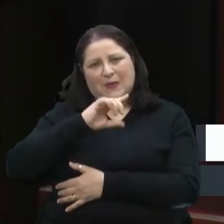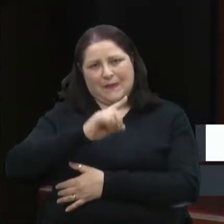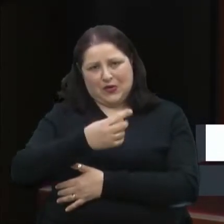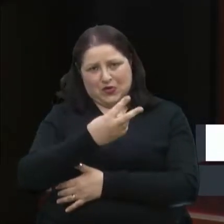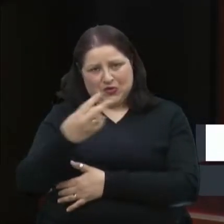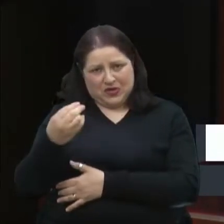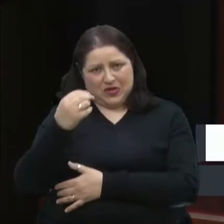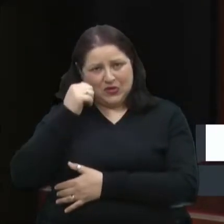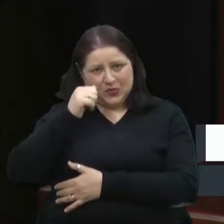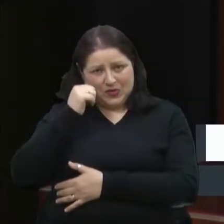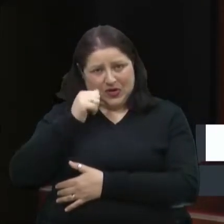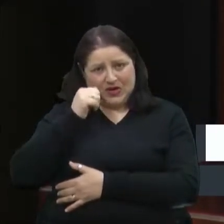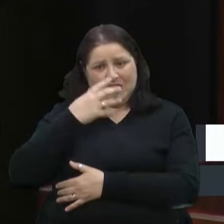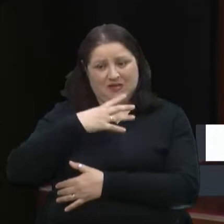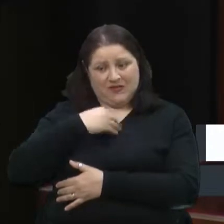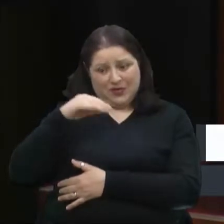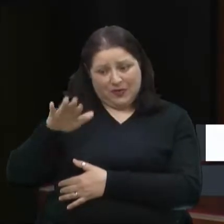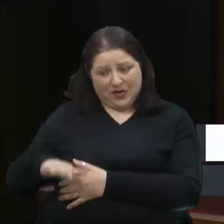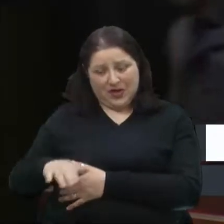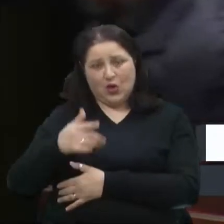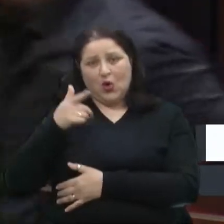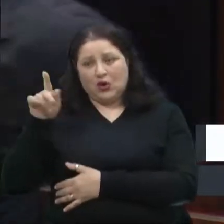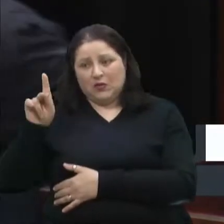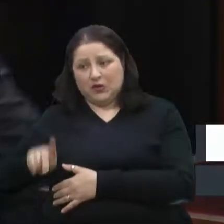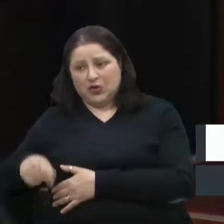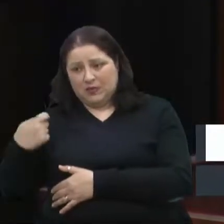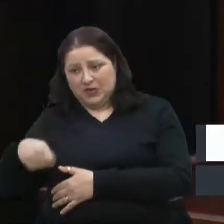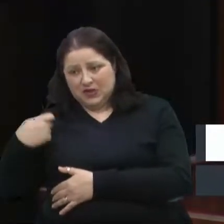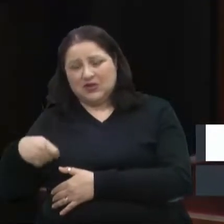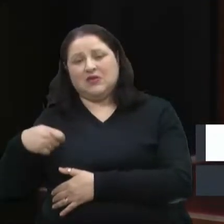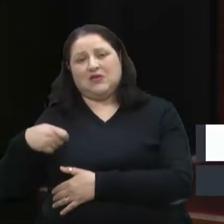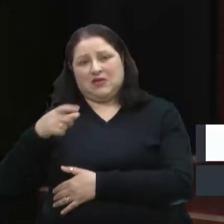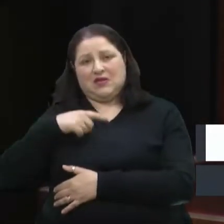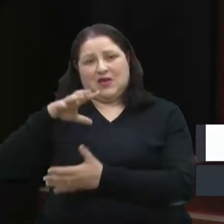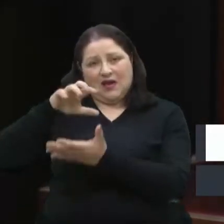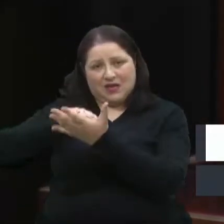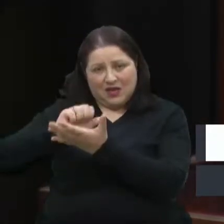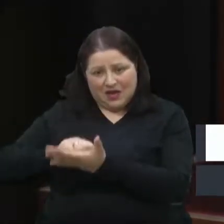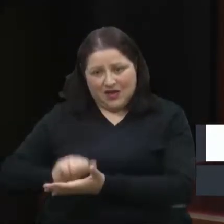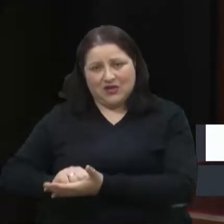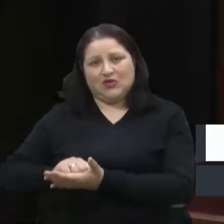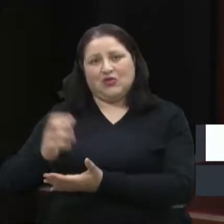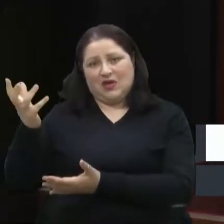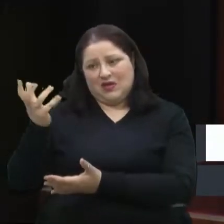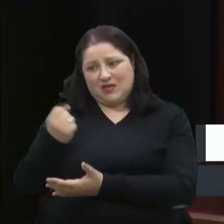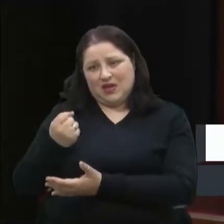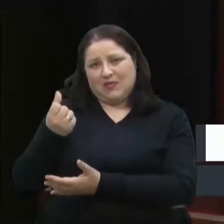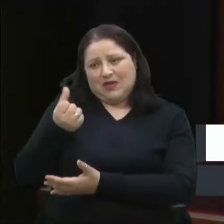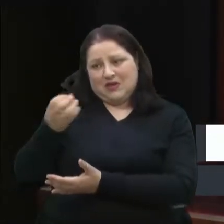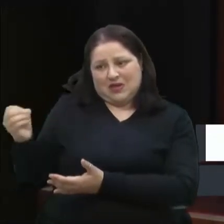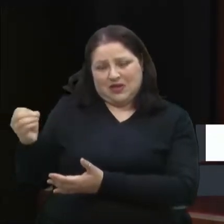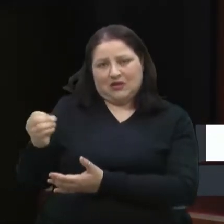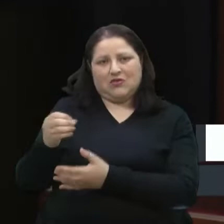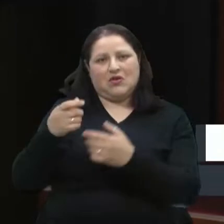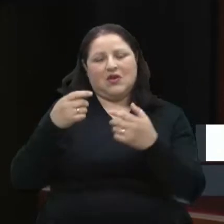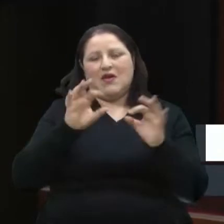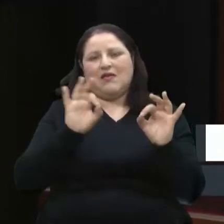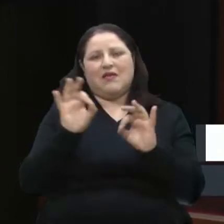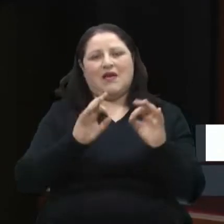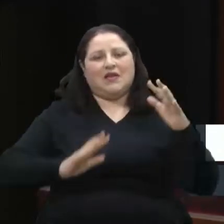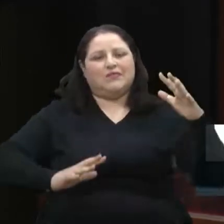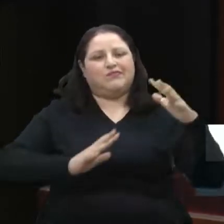e que estavam cadastrados. Sem a necessidade de furar o teto de gastos. Então a pergunta